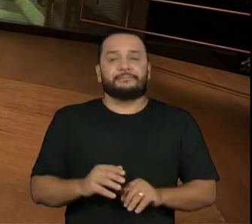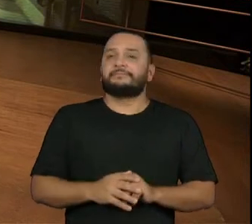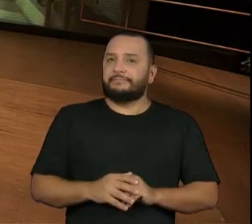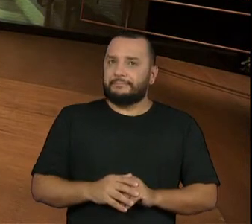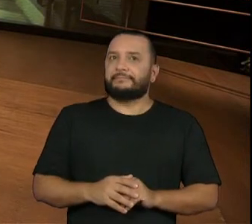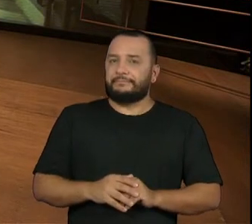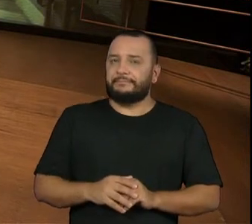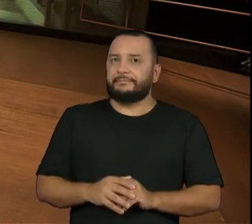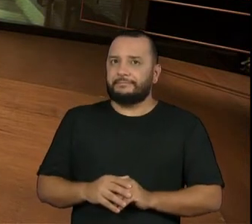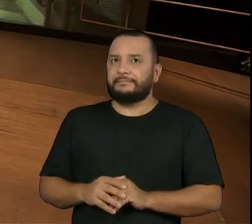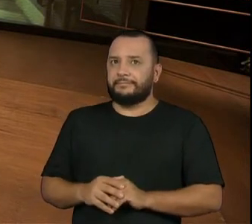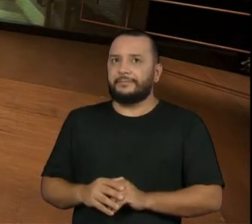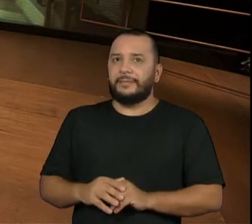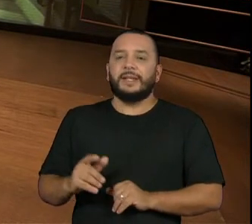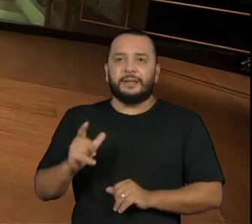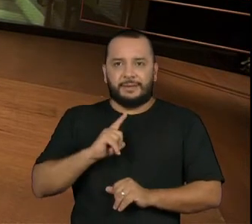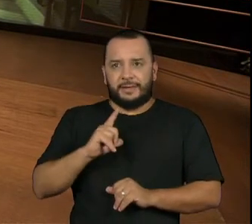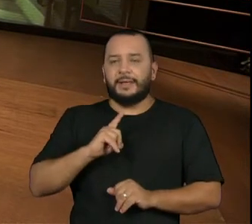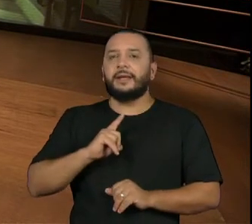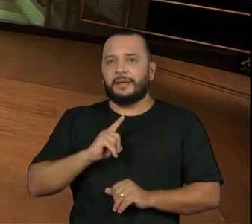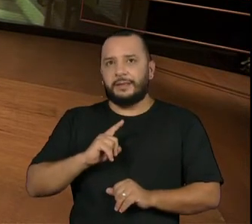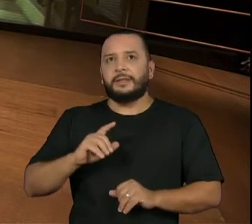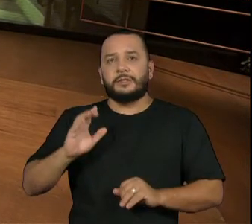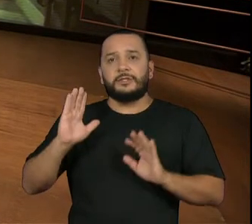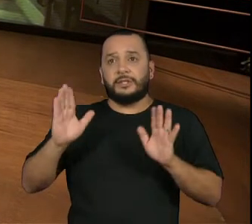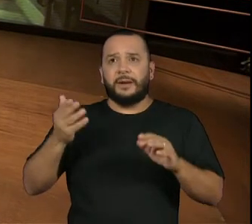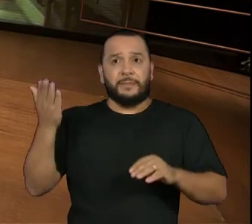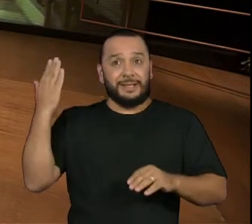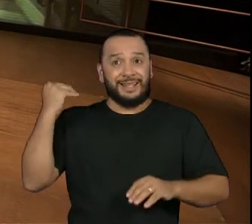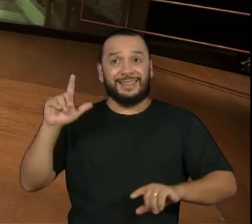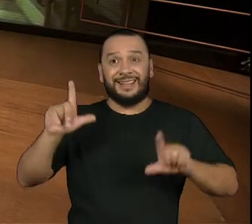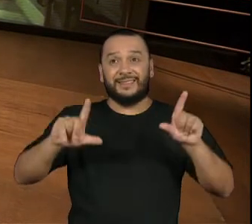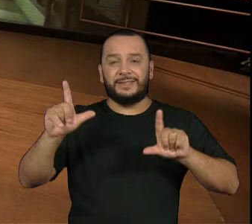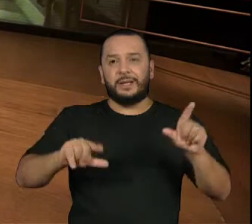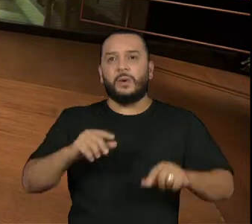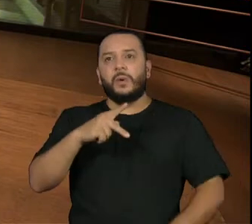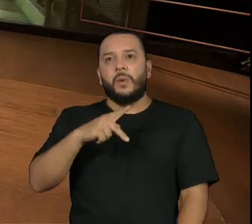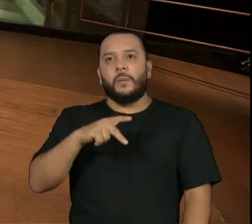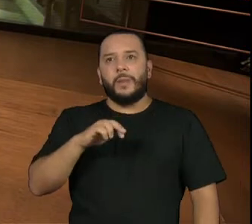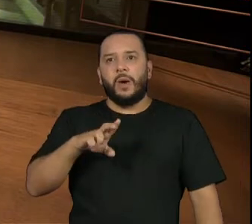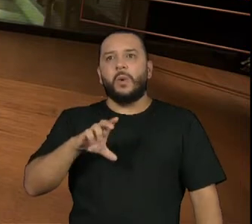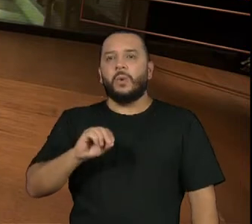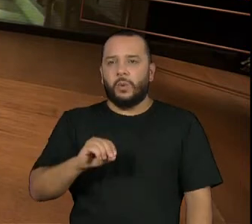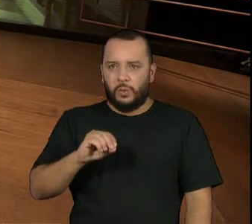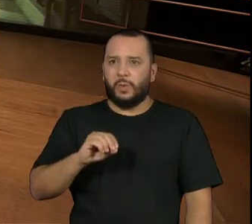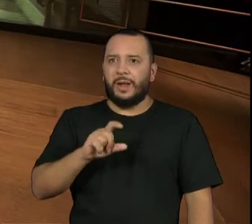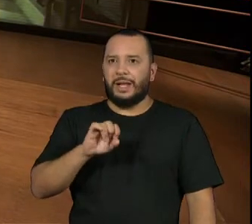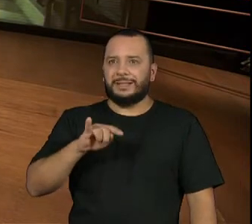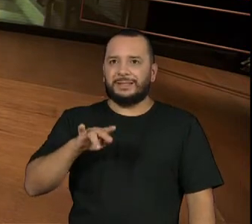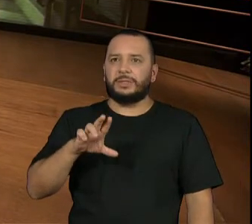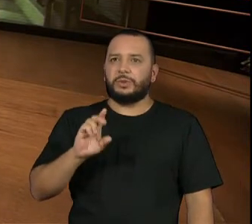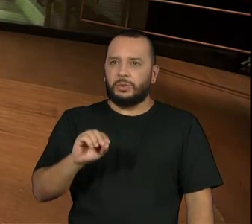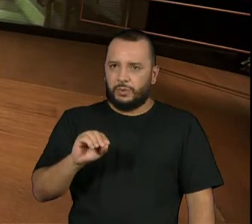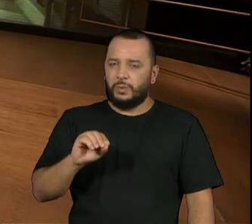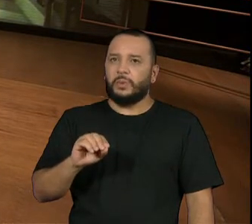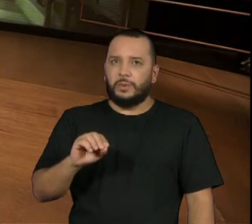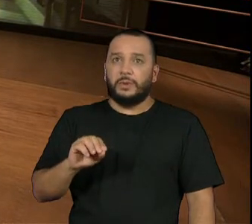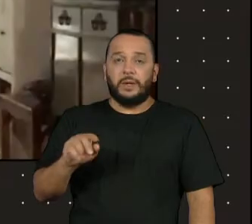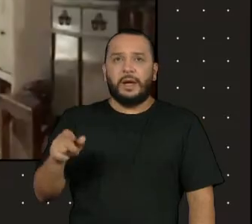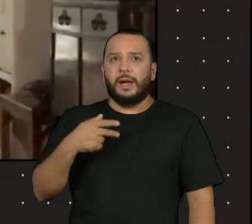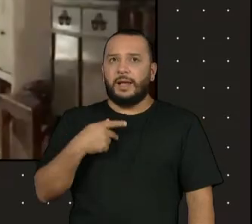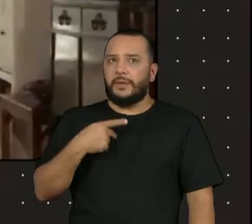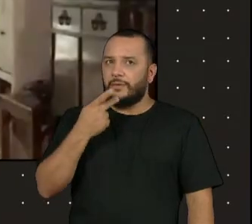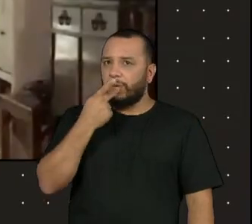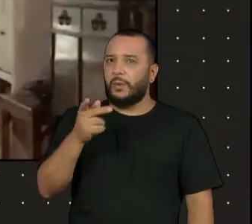Através do programa Paulo Gracindo, que é um grande programa aos domingos na Rádio Nacional, a gravadora